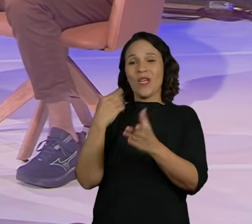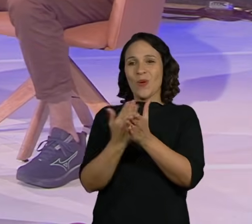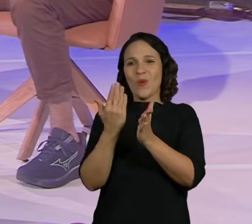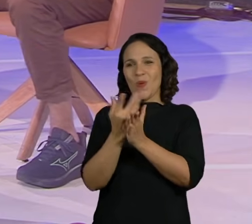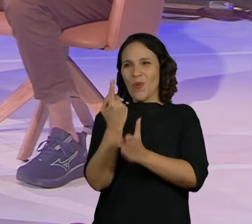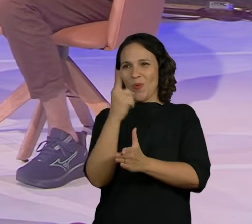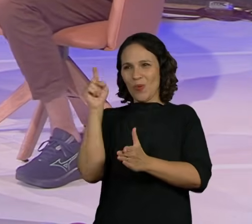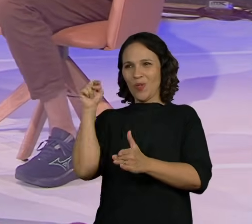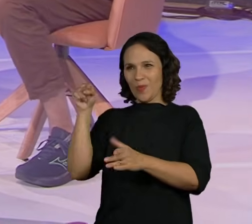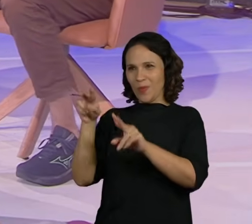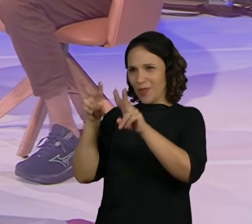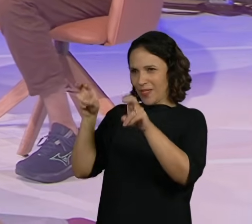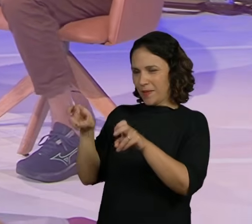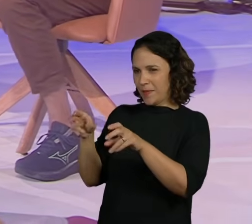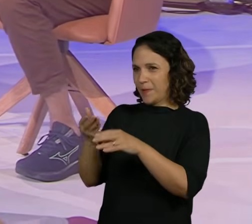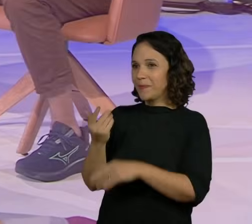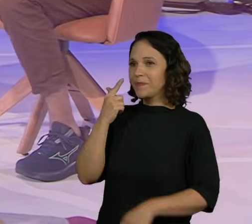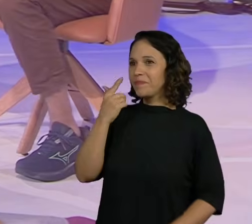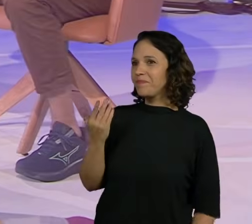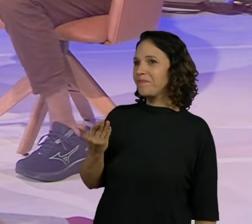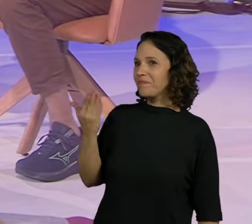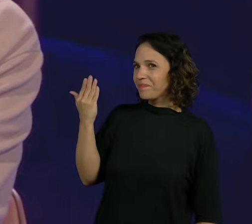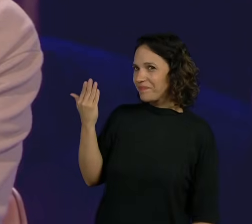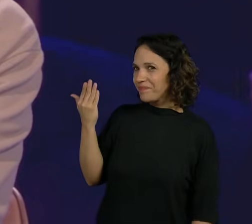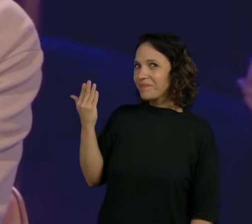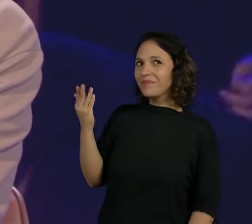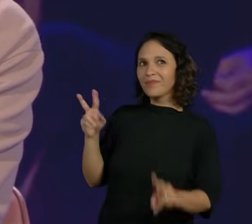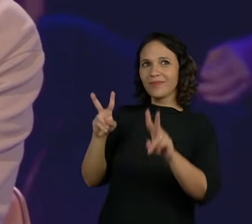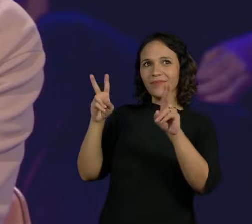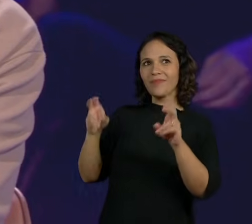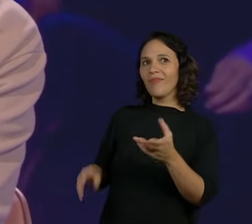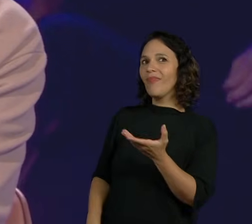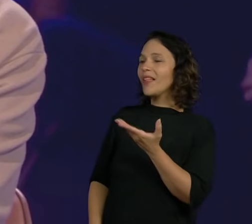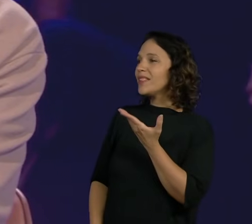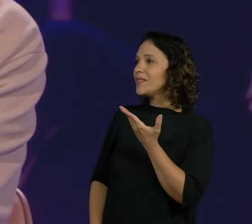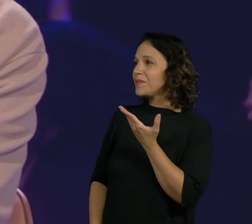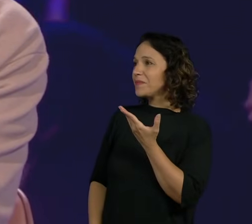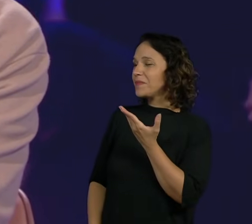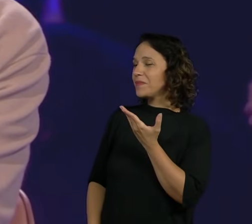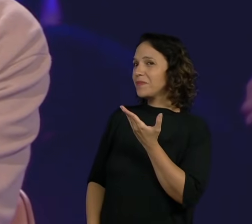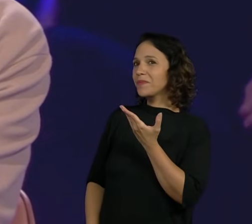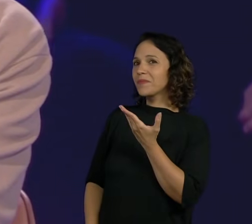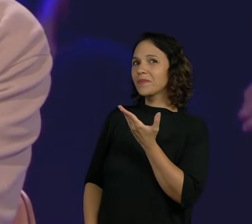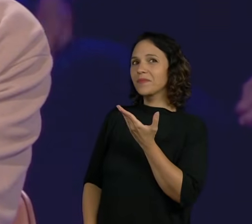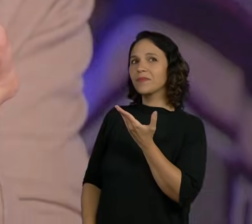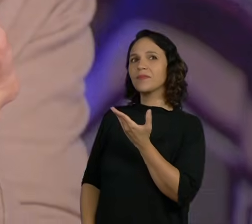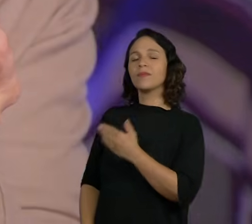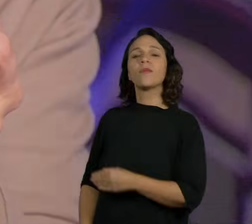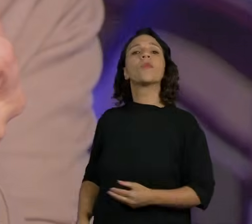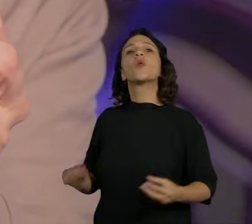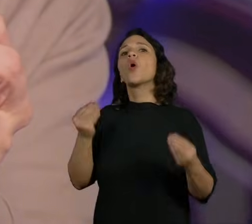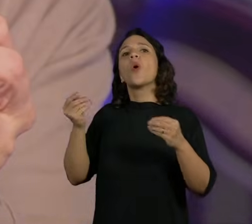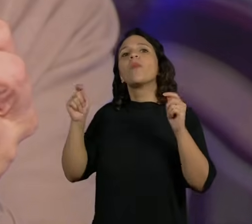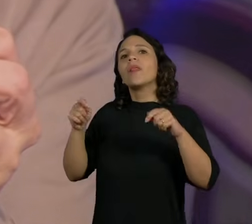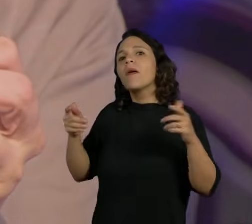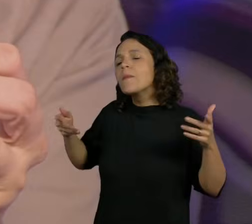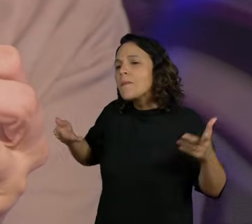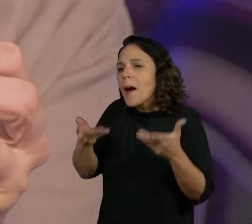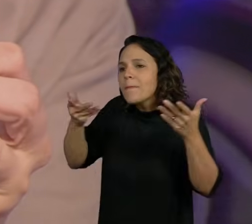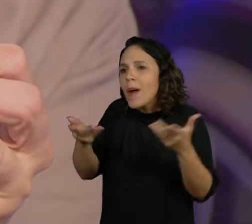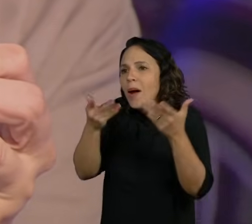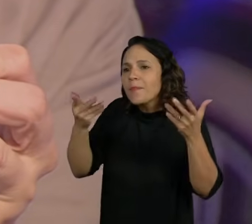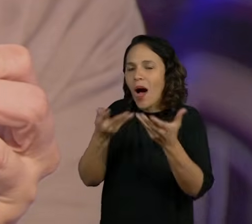aqui. É porque a esquerda morreu, o que é que a gente pode fazer para ressuscitá-la e tal, né?